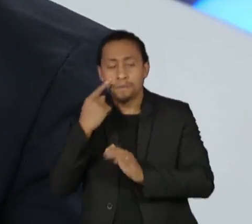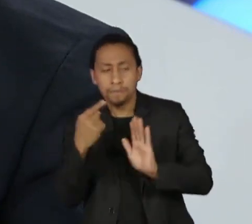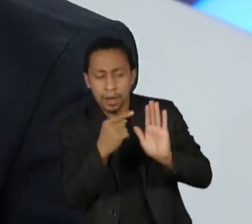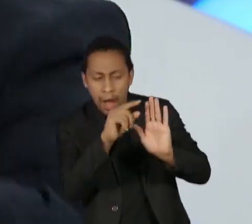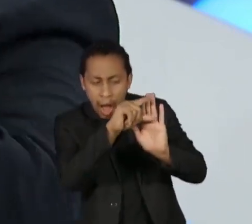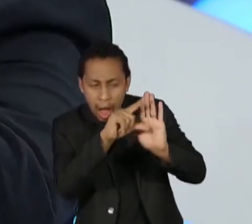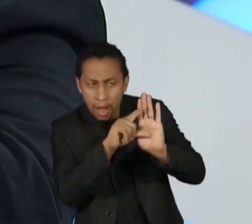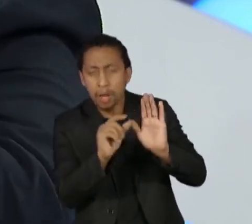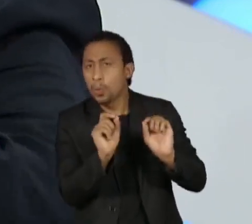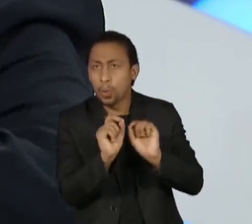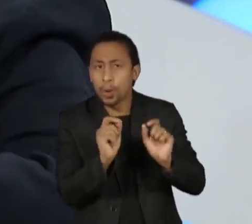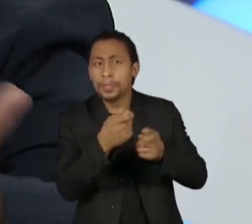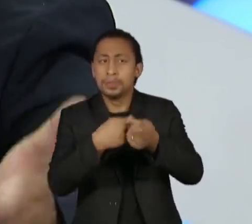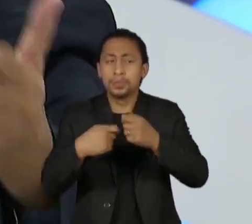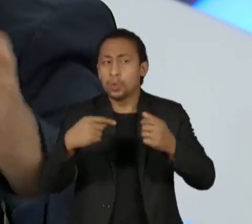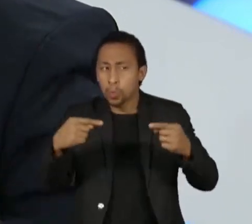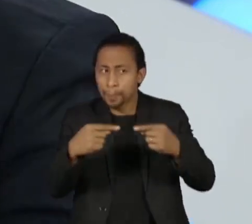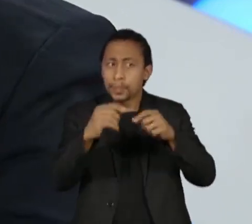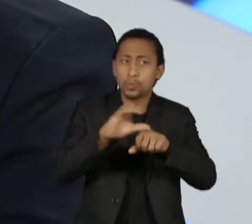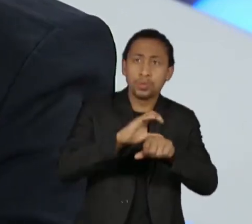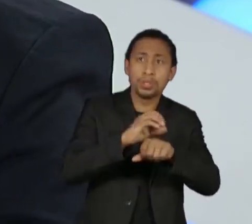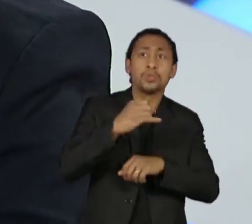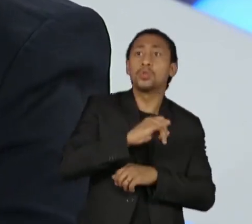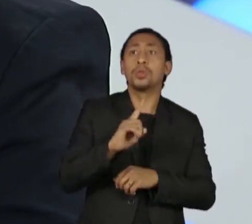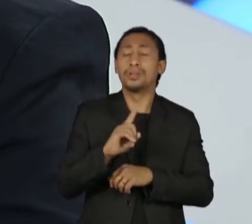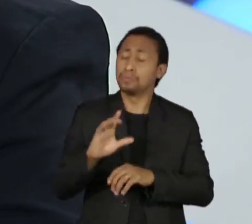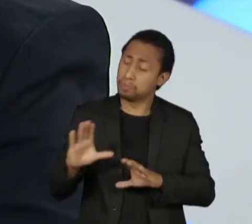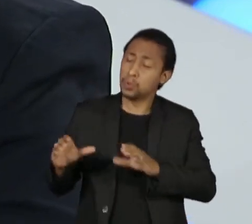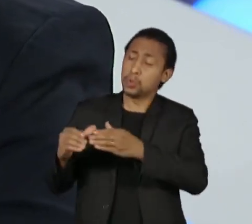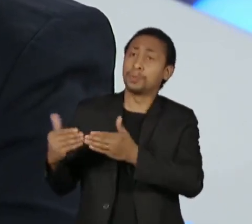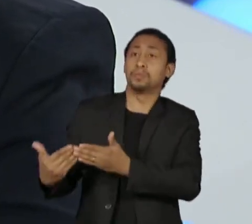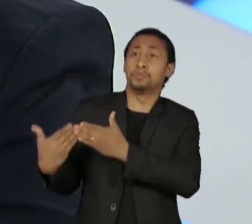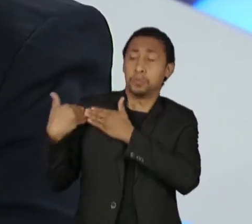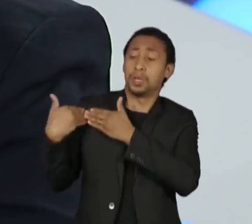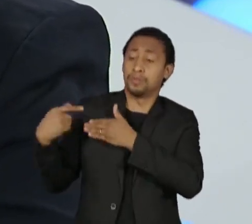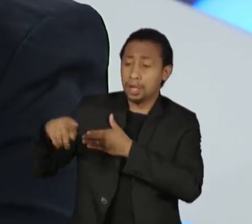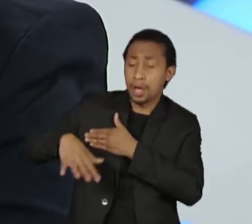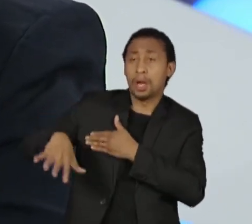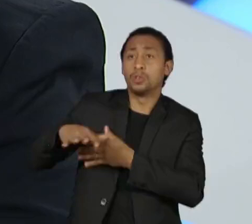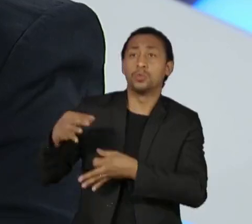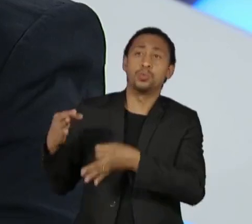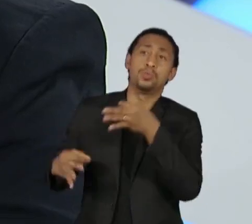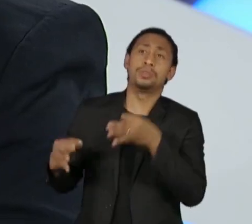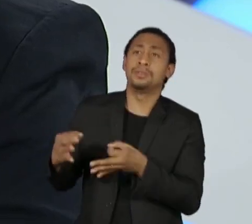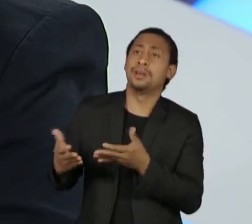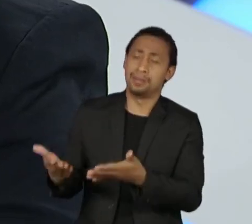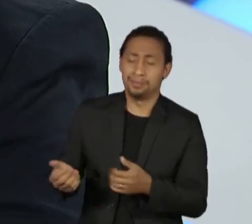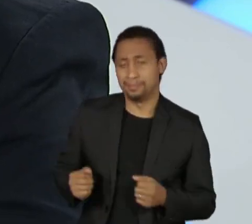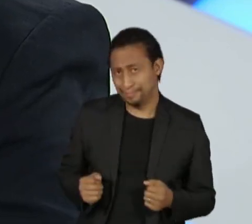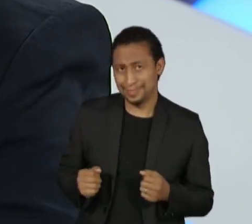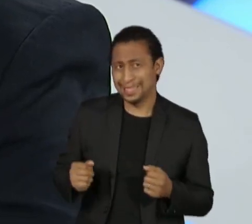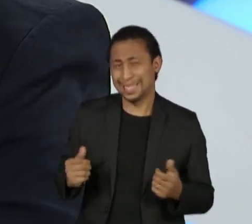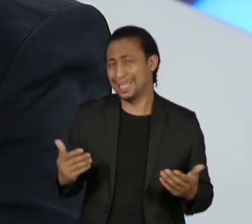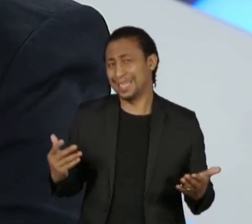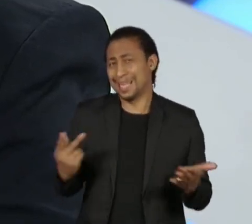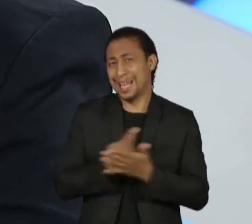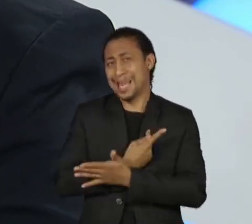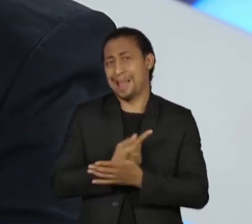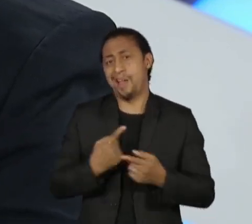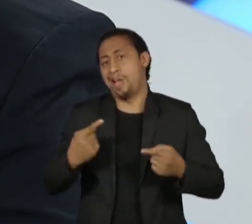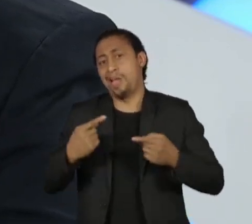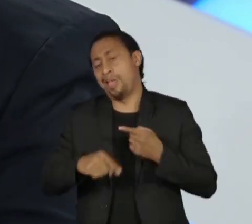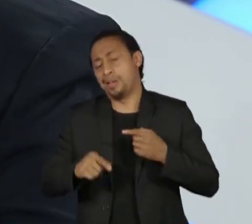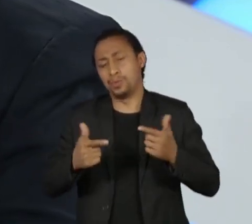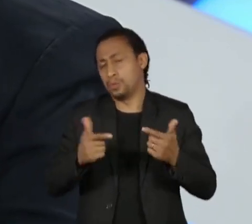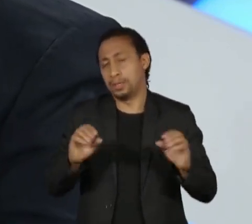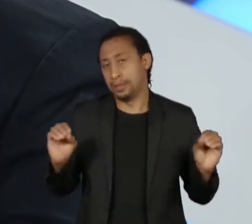atos administrativos com a Constituição. Esse poder é o Judiciário. Então, não há nada de anômalo nisso e acho que foi um passo